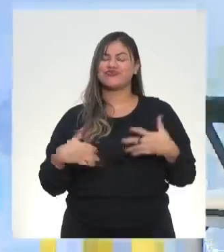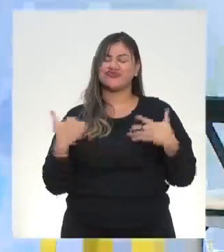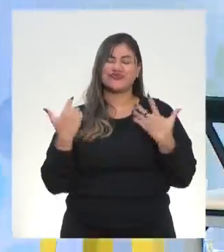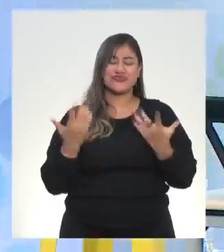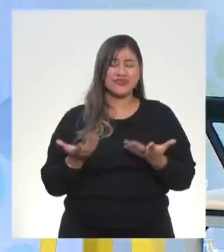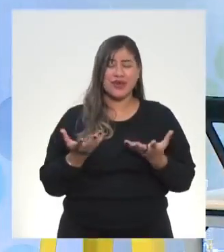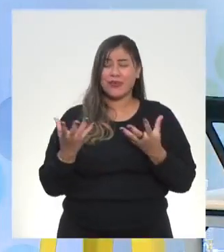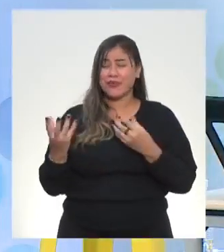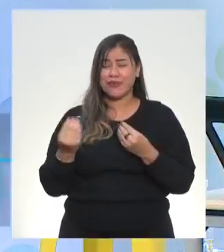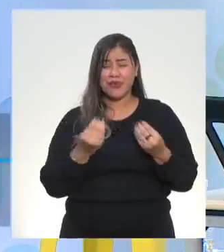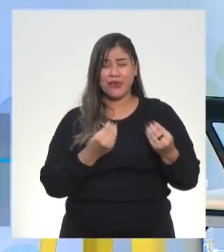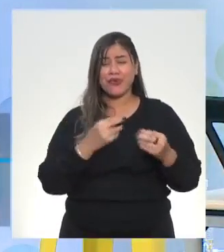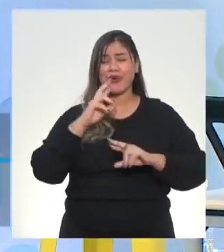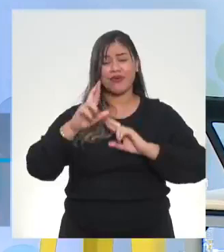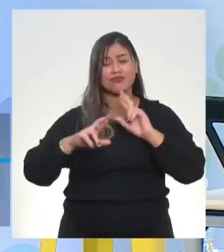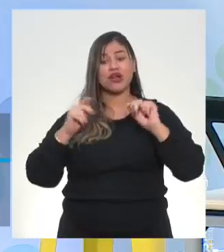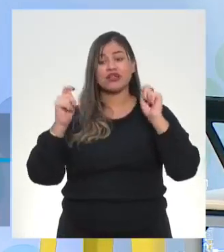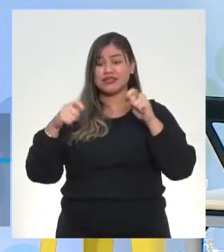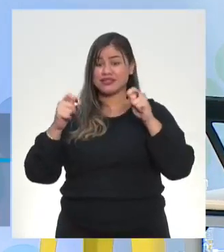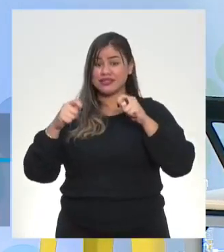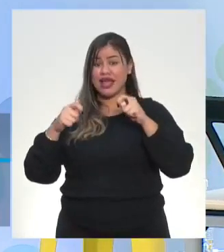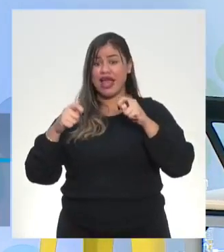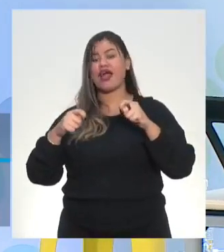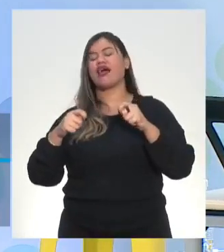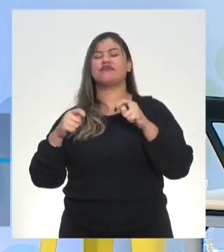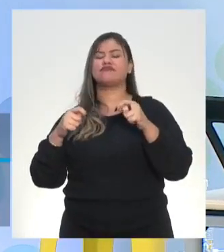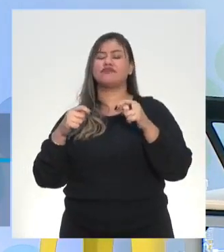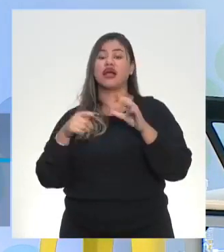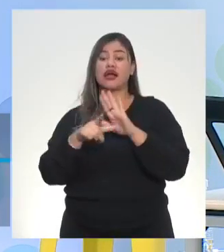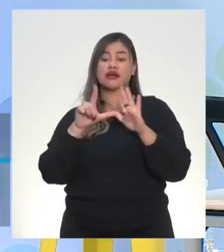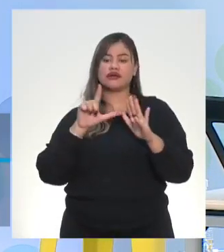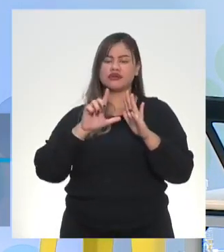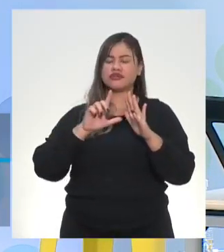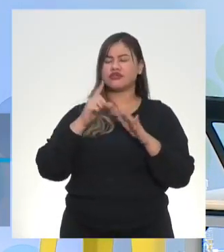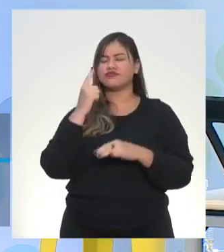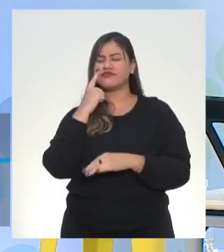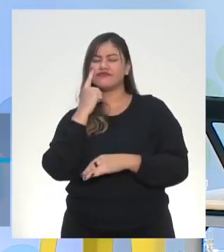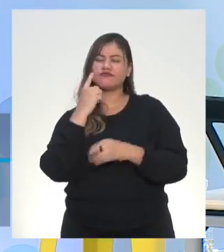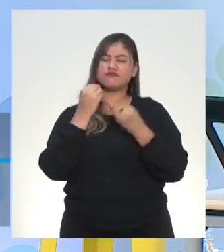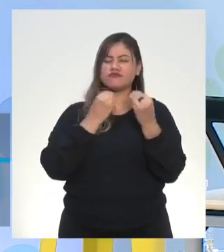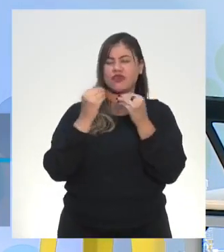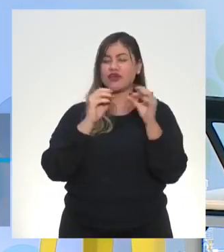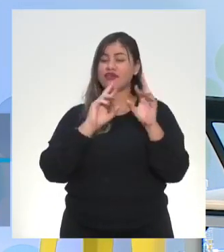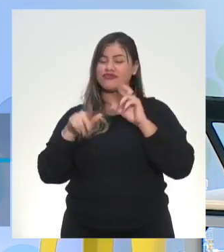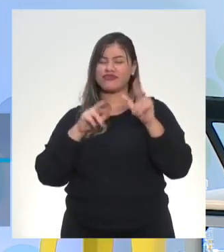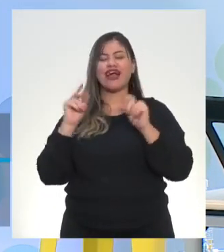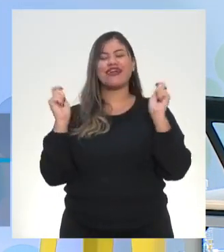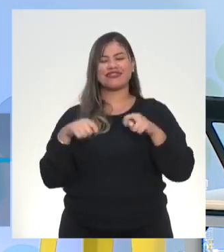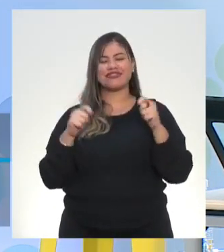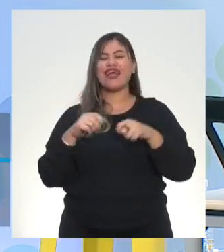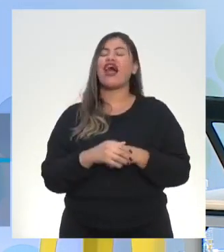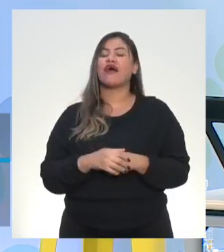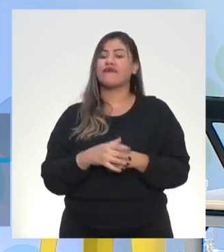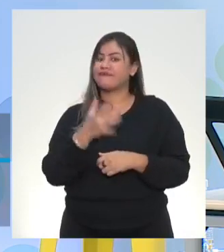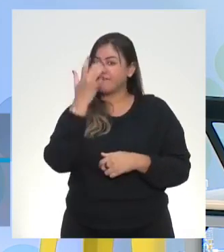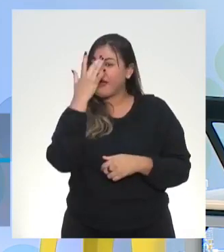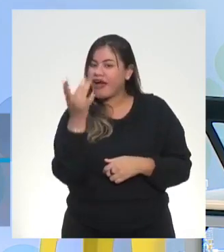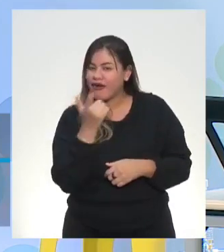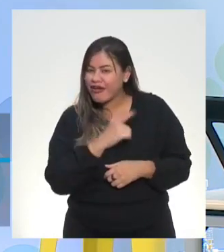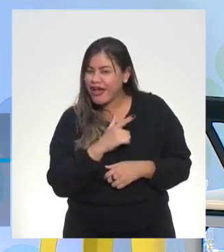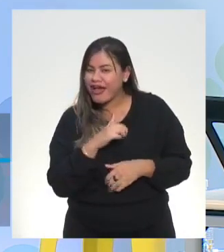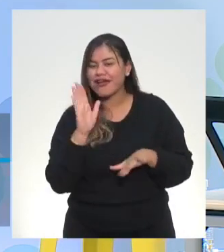apenas os números. 6 vezes 4, 24 raiz de 3. E como eu sei que é área, a